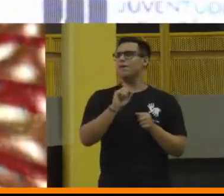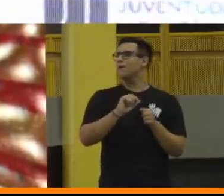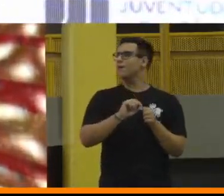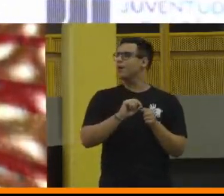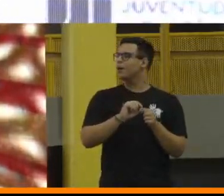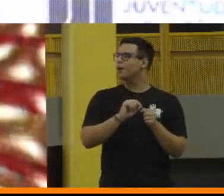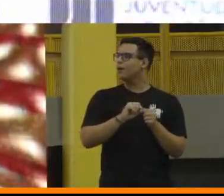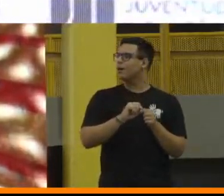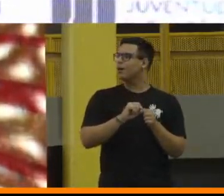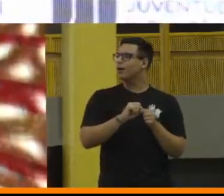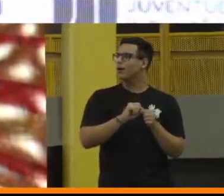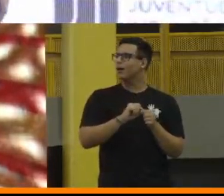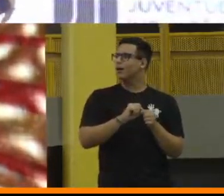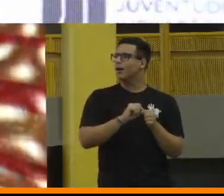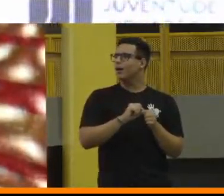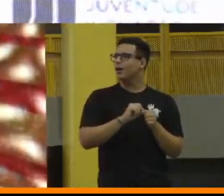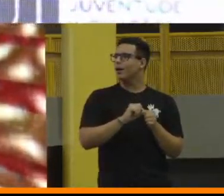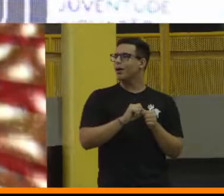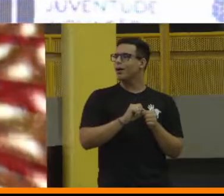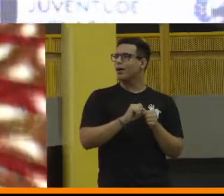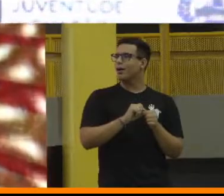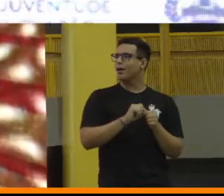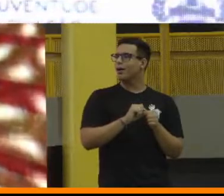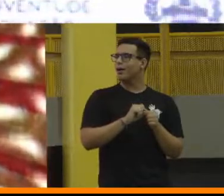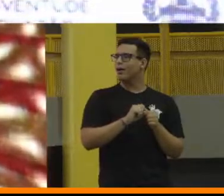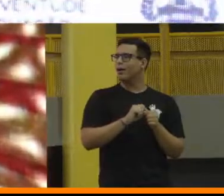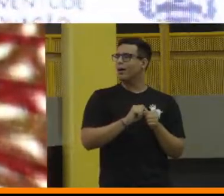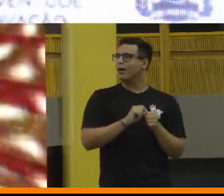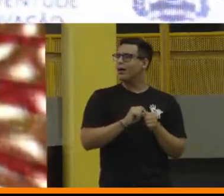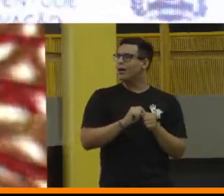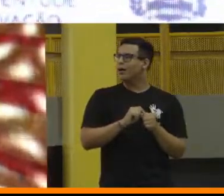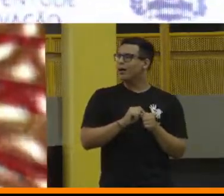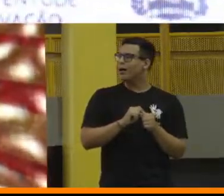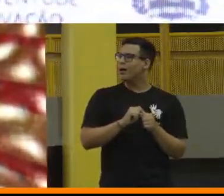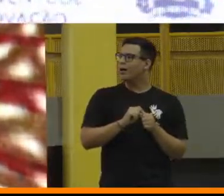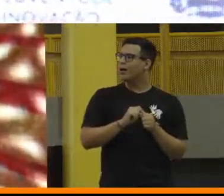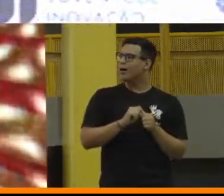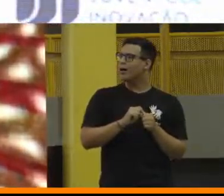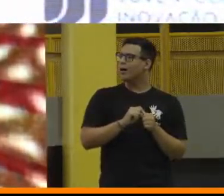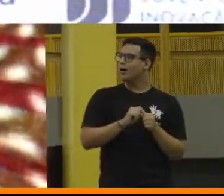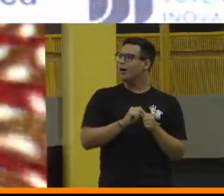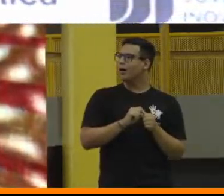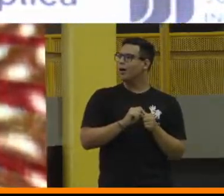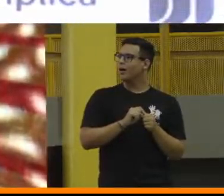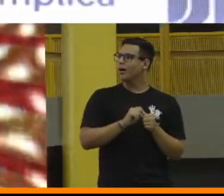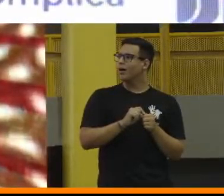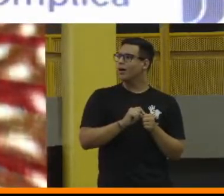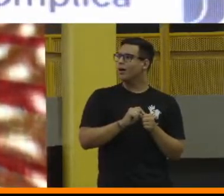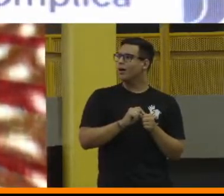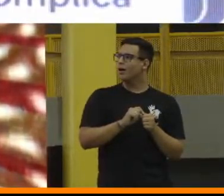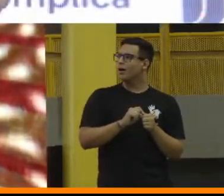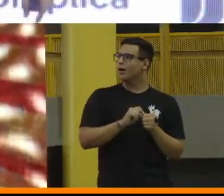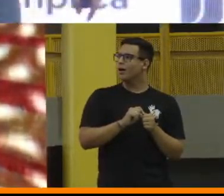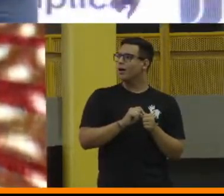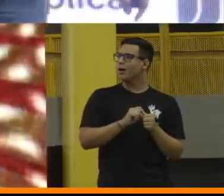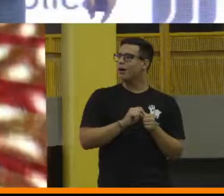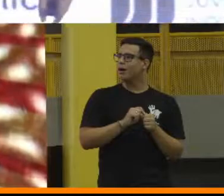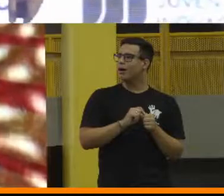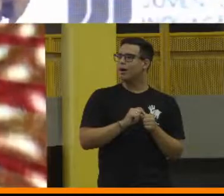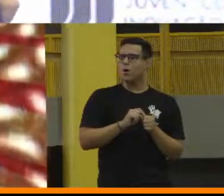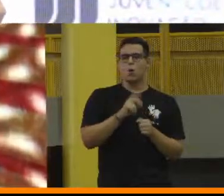testar essa daqui, dá essa alternativa, ele dá A. Se ele usar essa errada aqui, vai dar 36, ele bota no